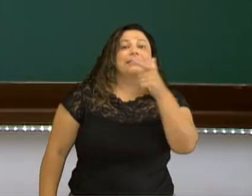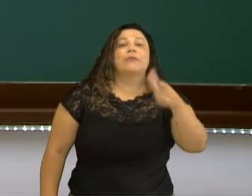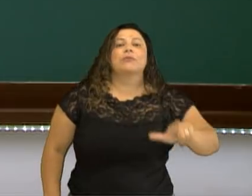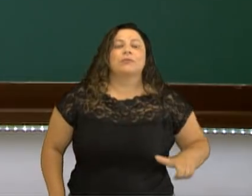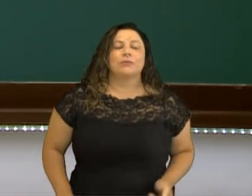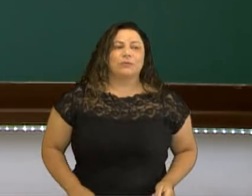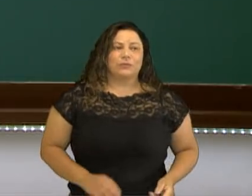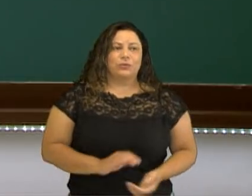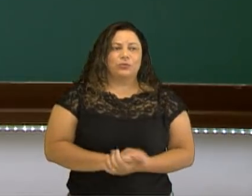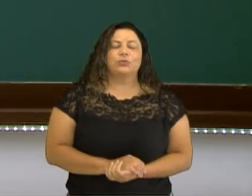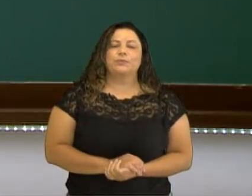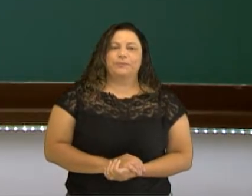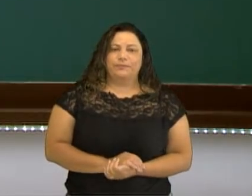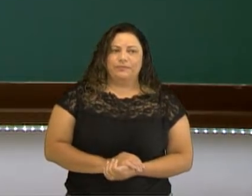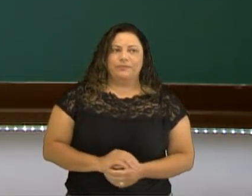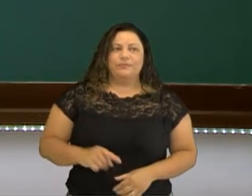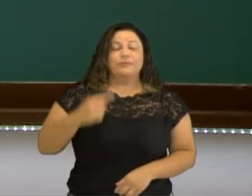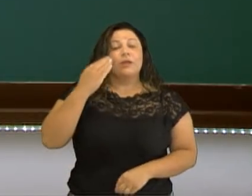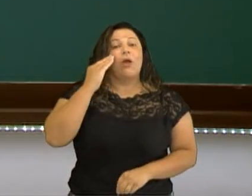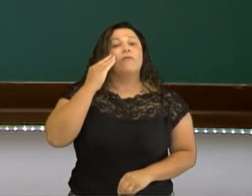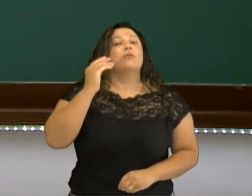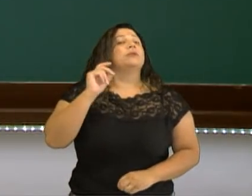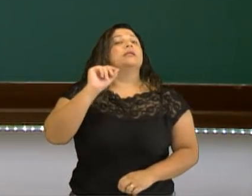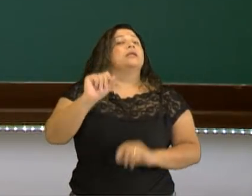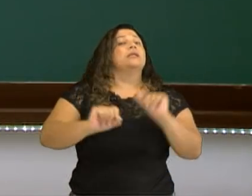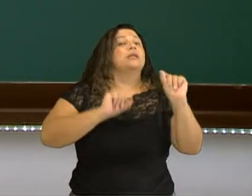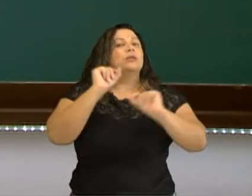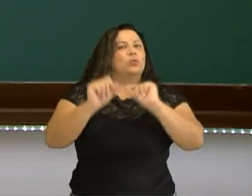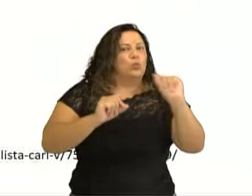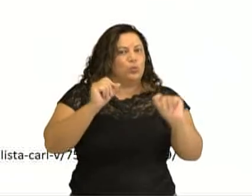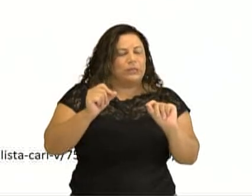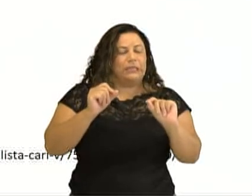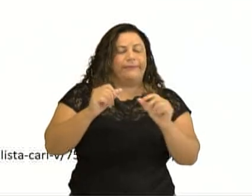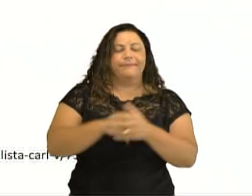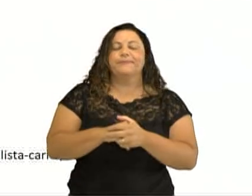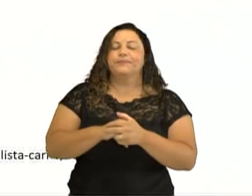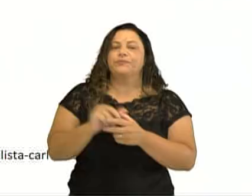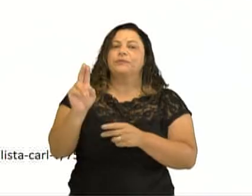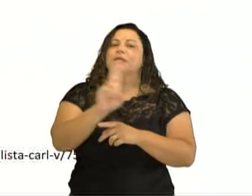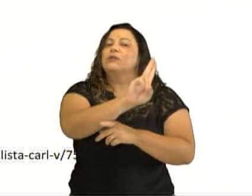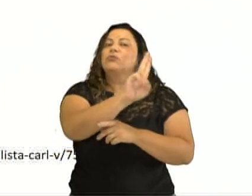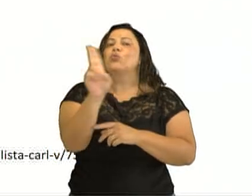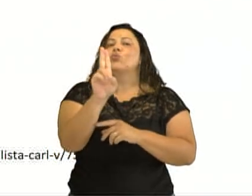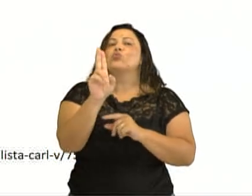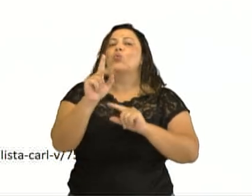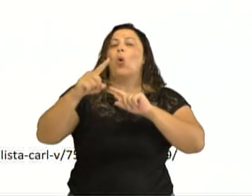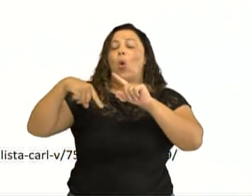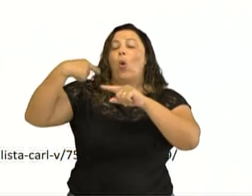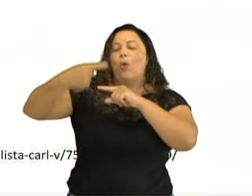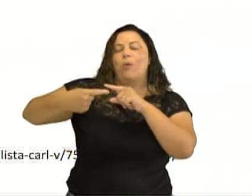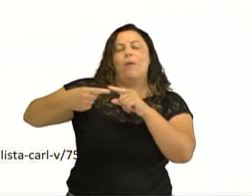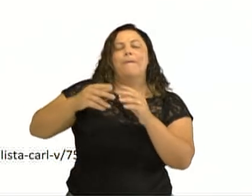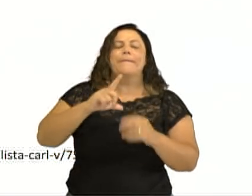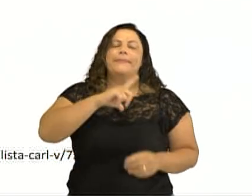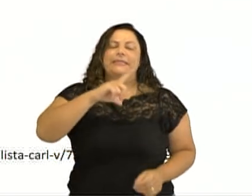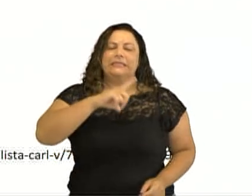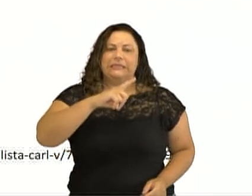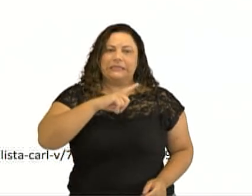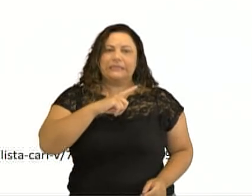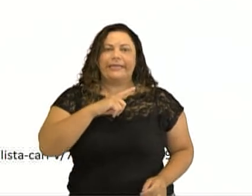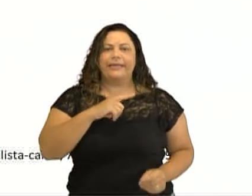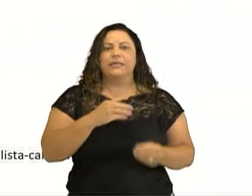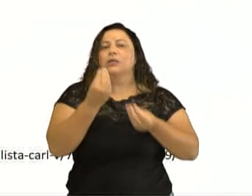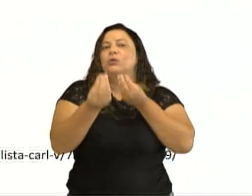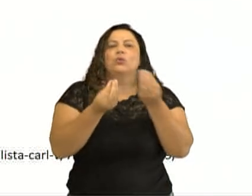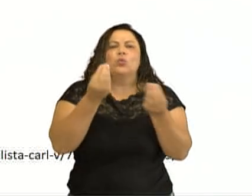mostrar está mais adiante, mas a gente vai entender o seguinte. Dentro da nomenclatura científica, a gente vai ter formas de